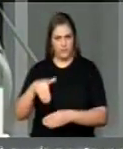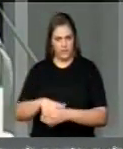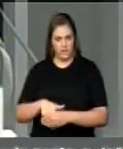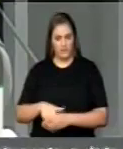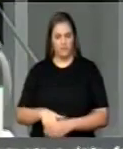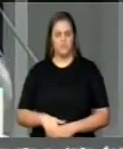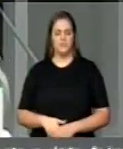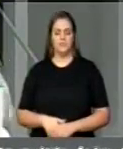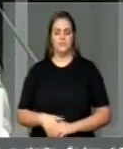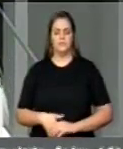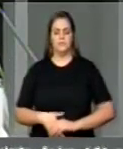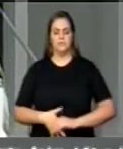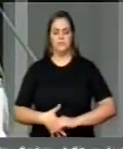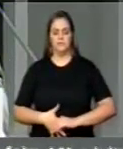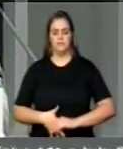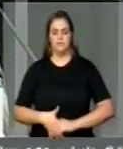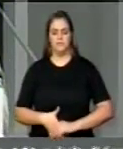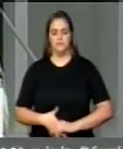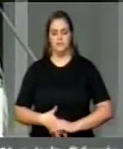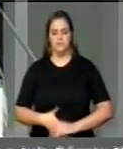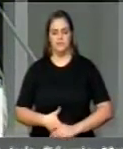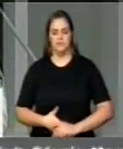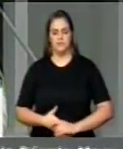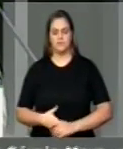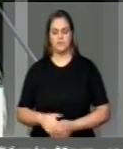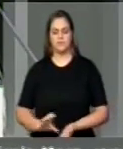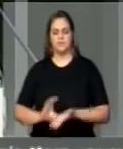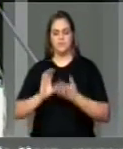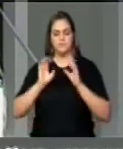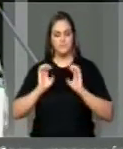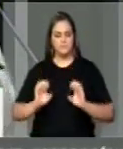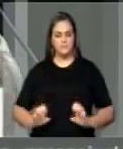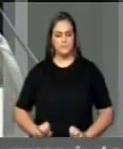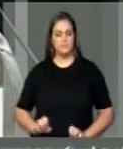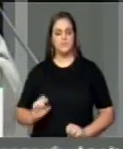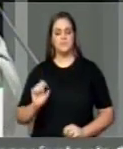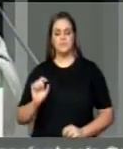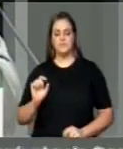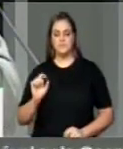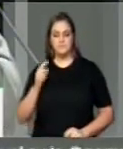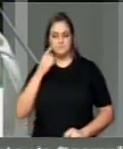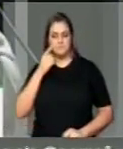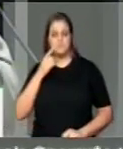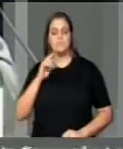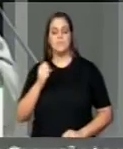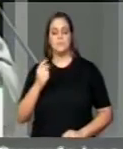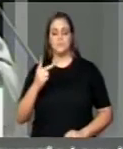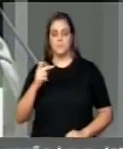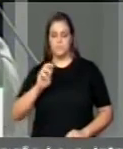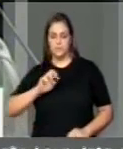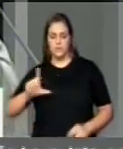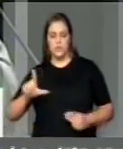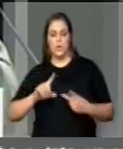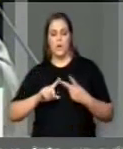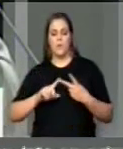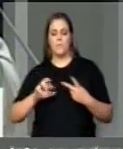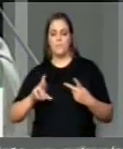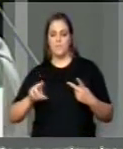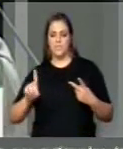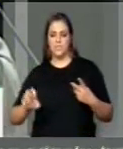apreciação da decisão do Conselho de Ética pela cassação de Eduardo Cunha foram PSOL, Rede,